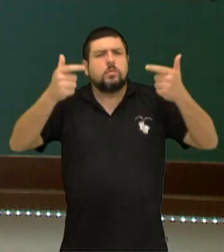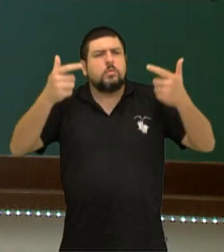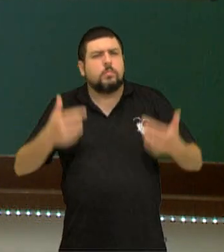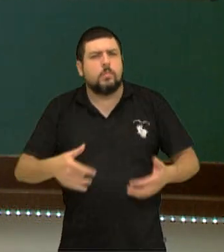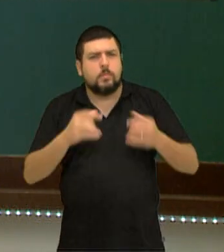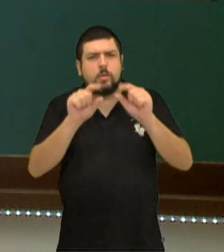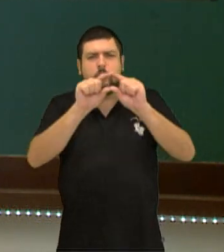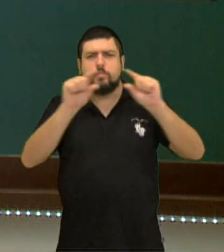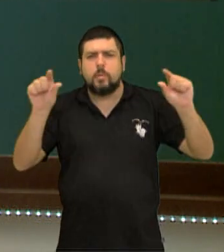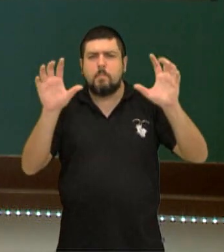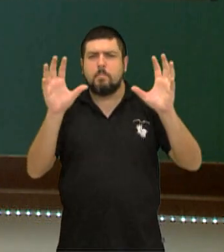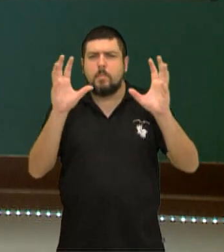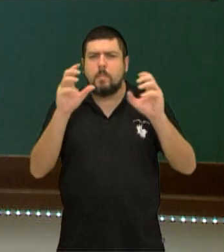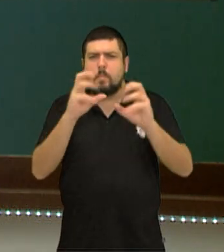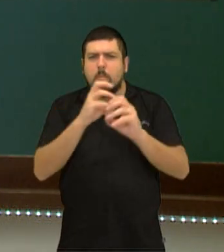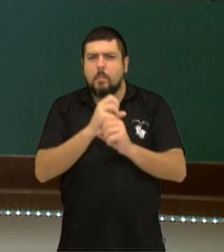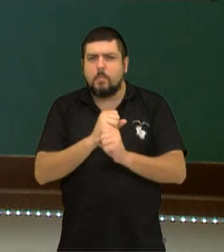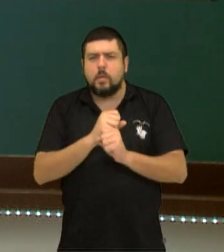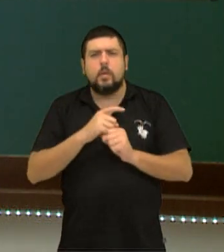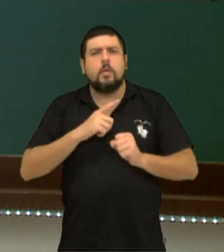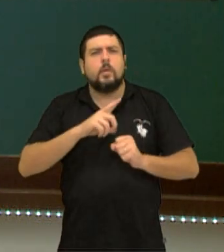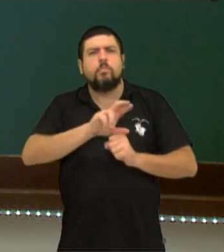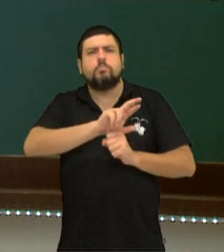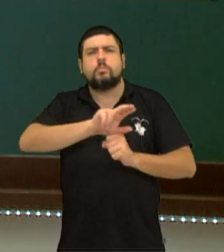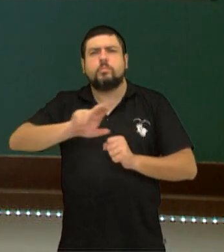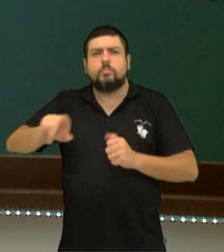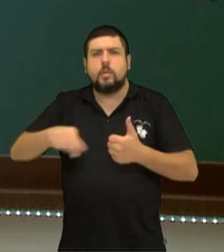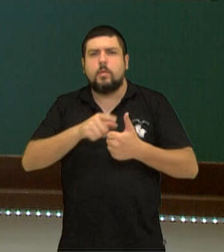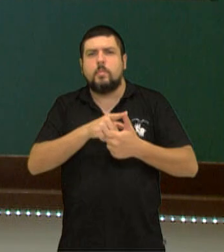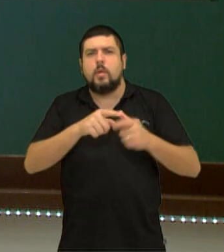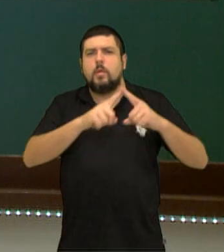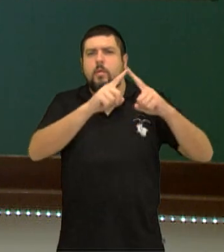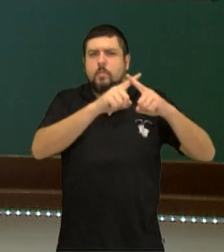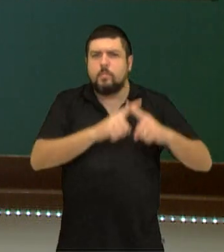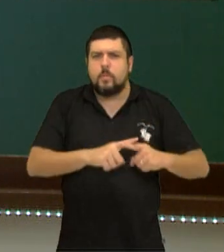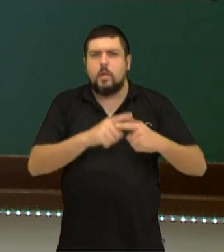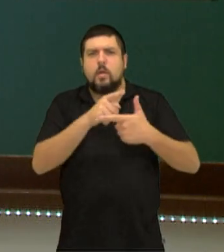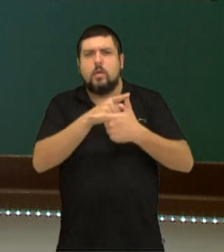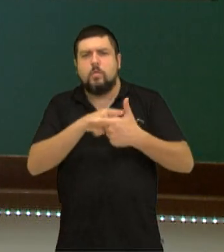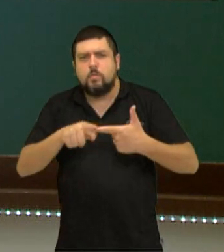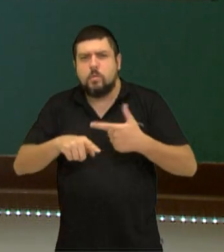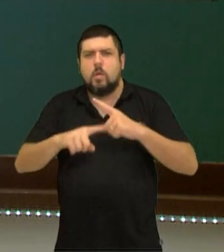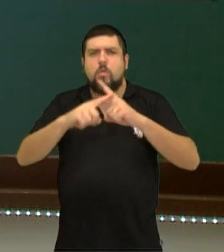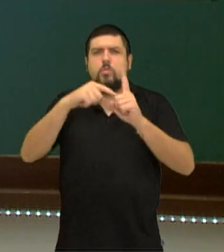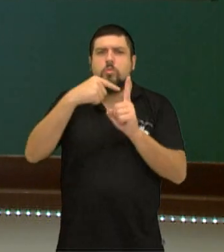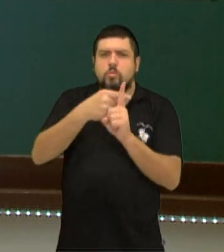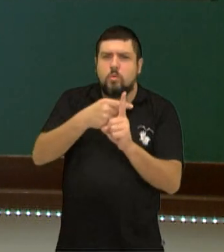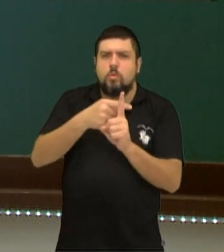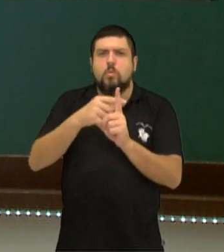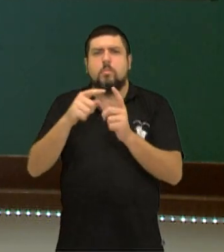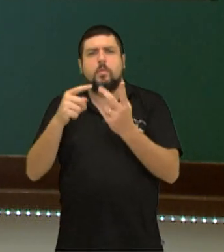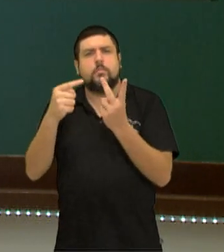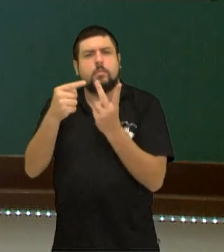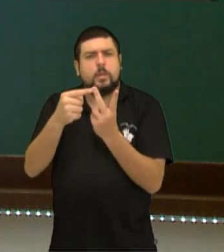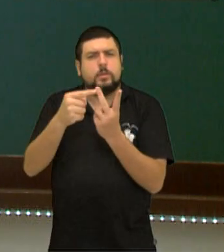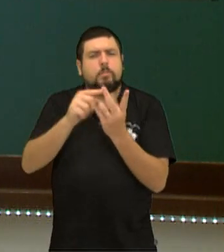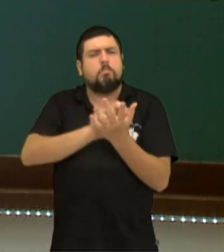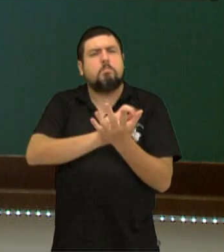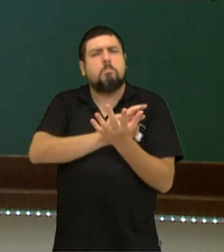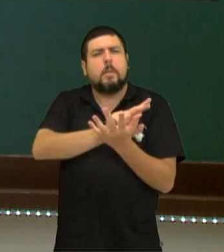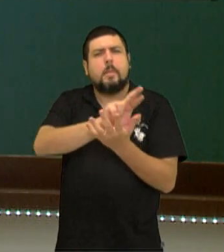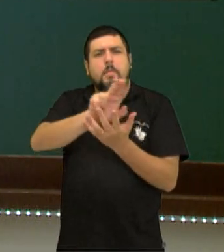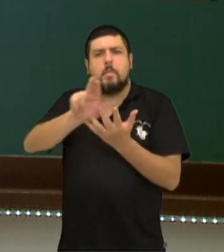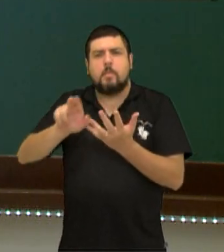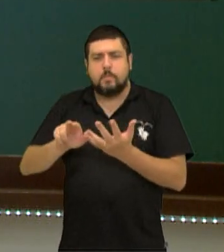expressão, várias operações: multiplicação, divisão, soma, potência, raiz, ok? E,